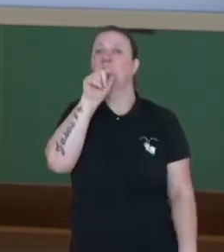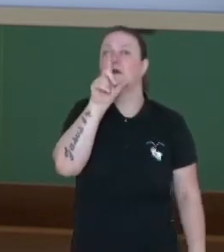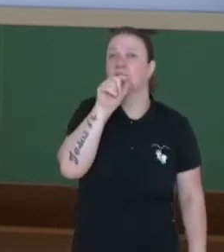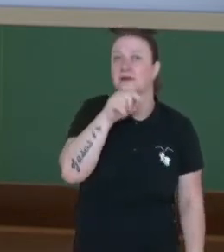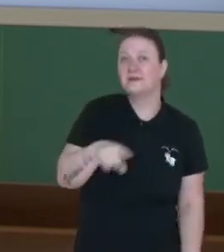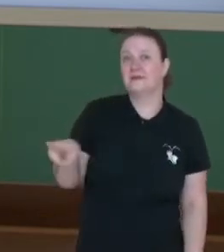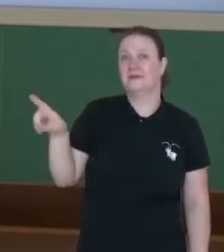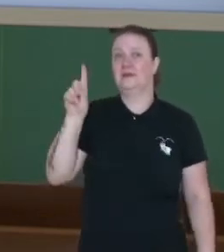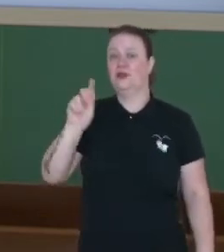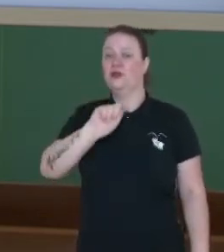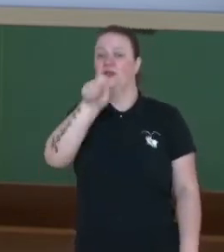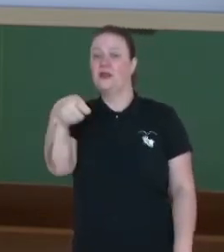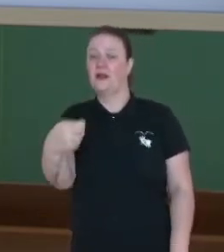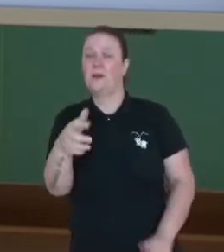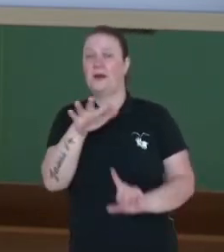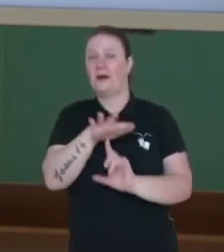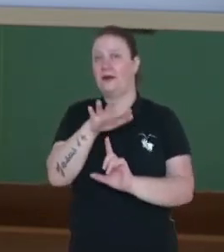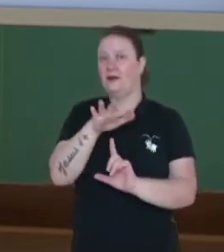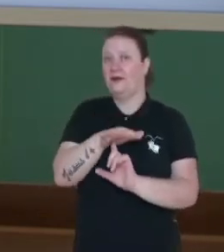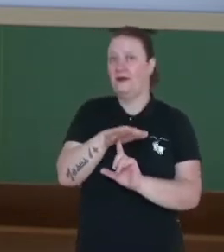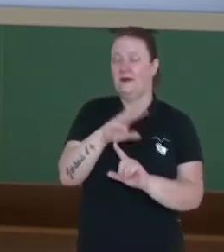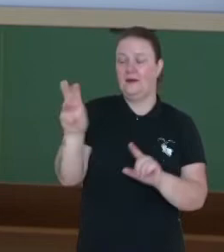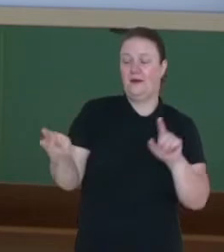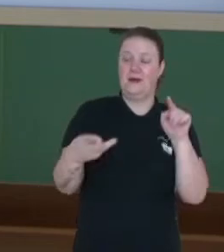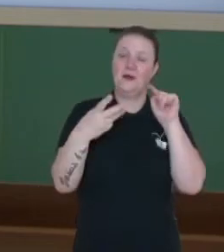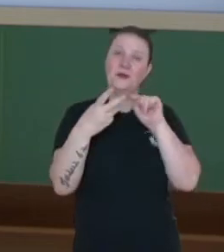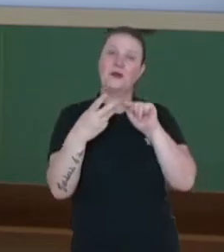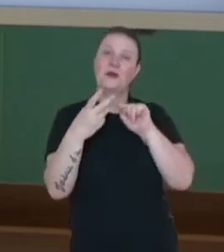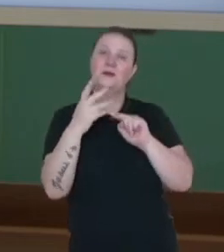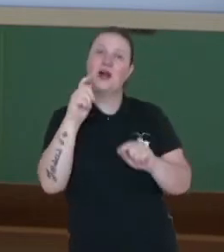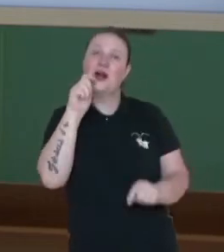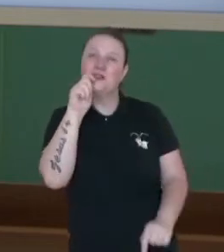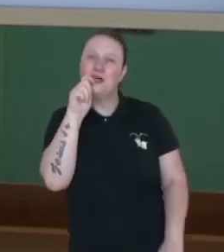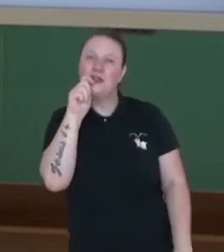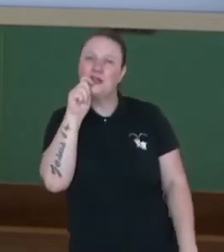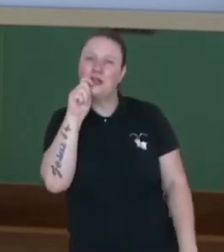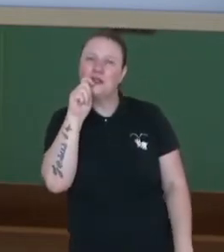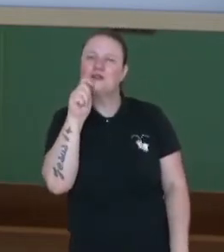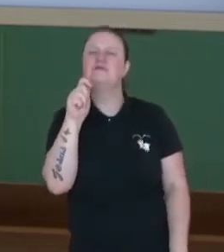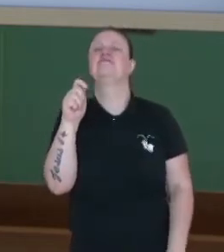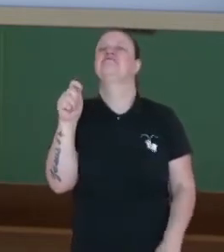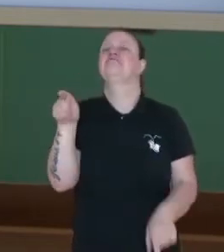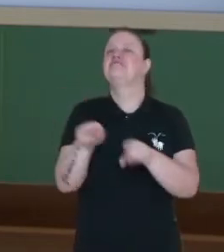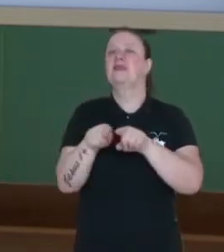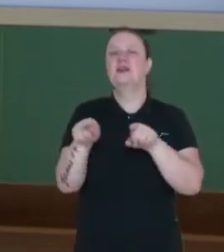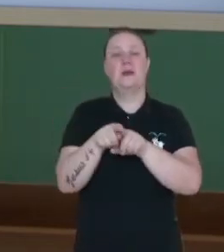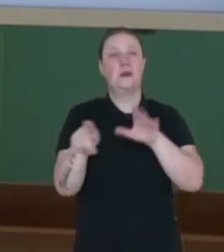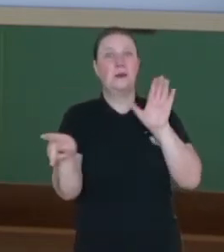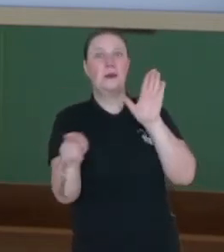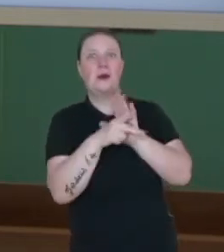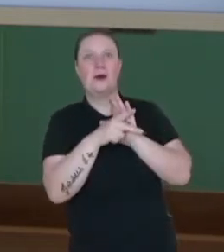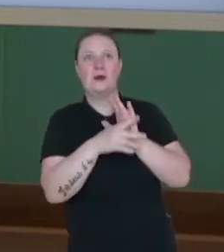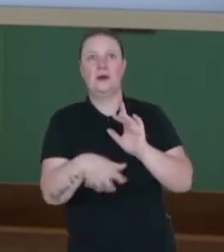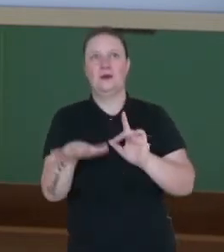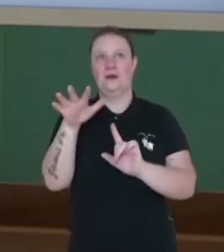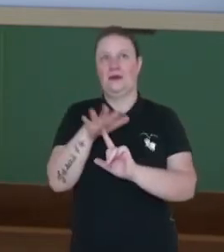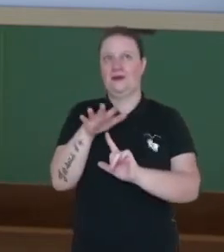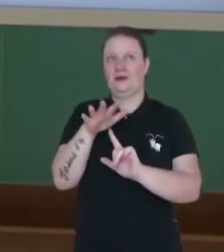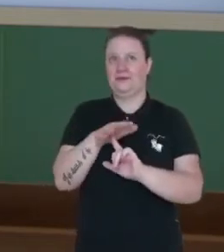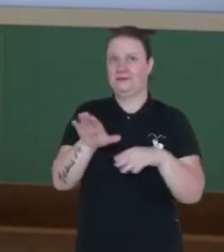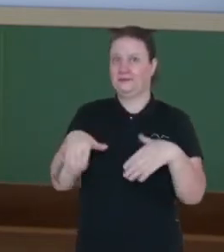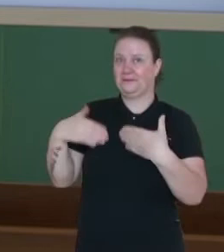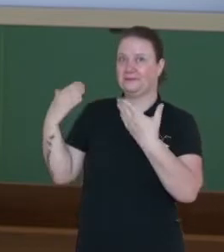ave símbolo do Paraná, o pinhão na nossa culinária, né, tão típico do estado do Paraná. E olha só,